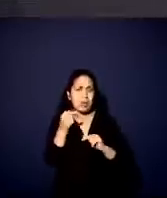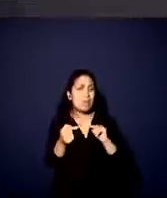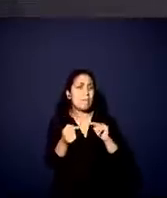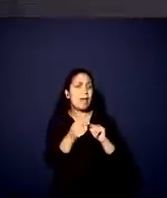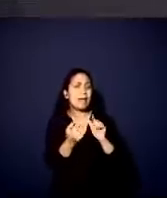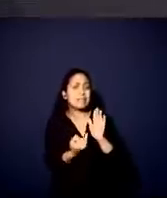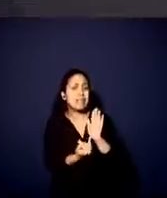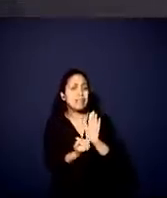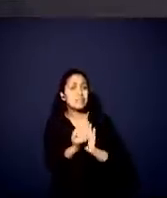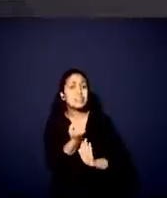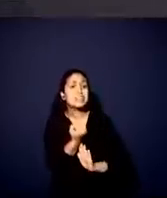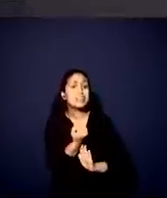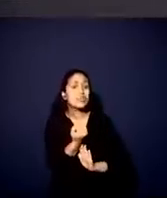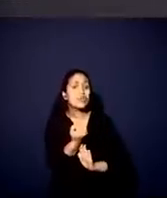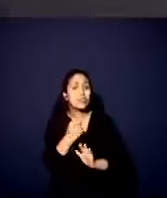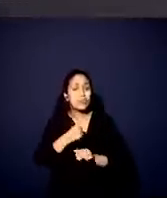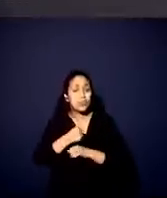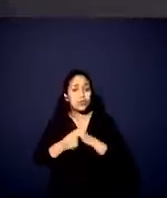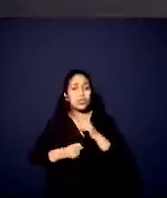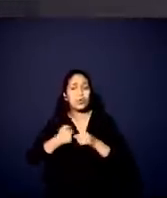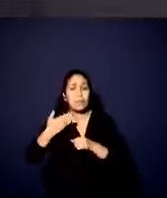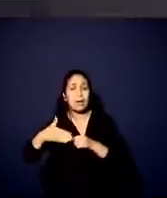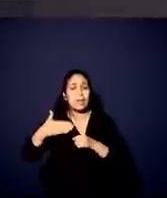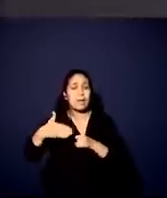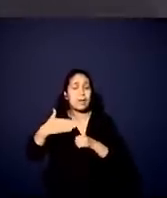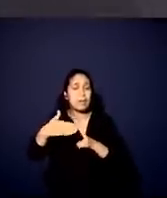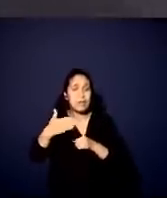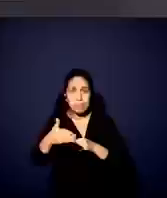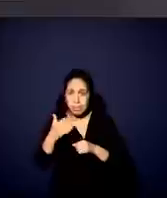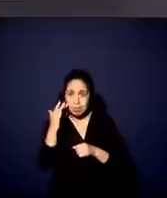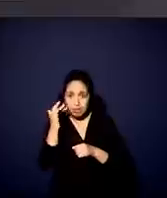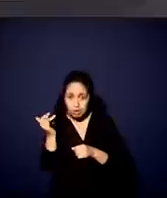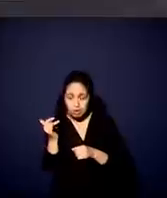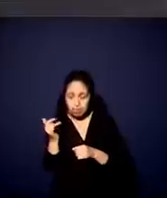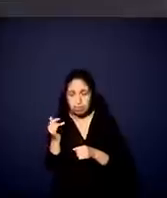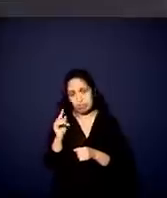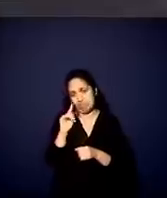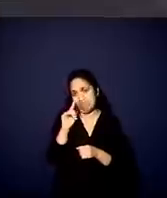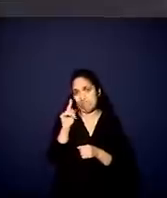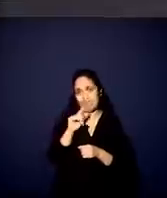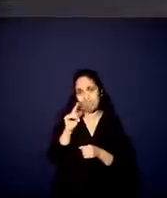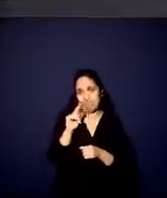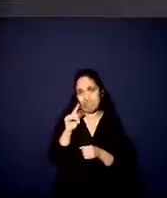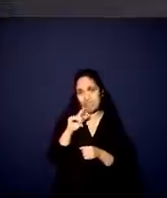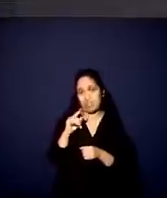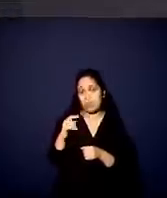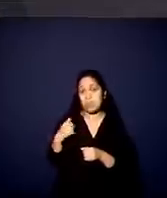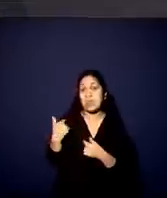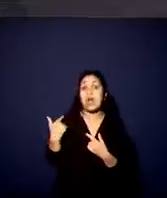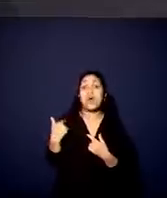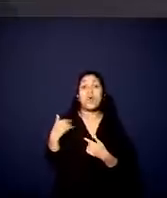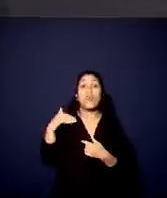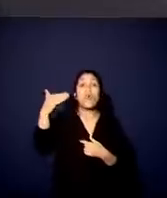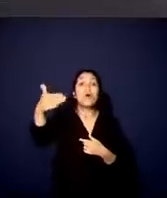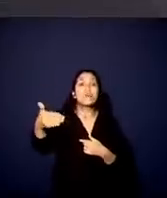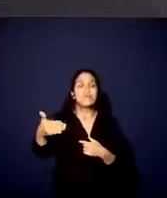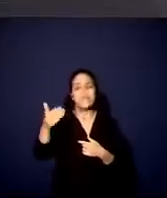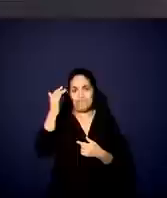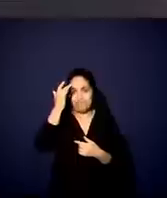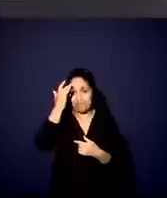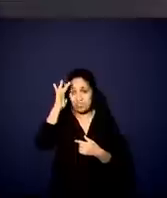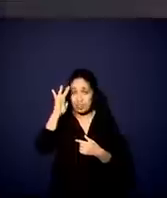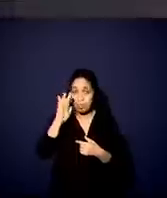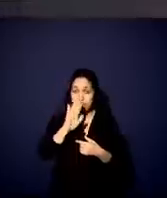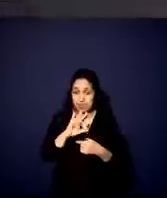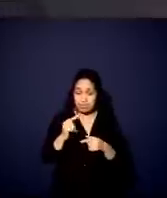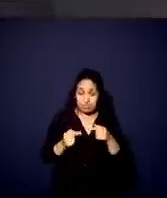inflação nos diferentes anos a gente não vai ser amanhã aparentemente ficou para quando a gente não sabe mas a gente sabe